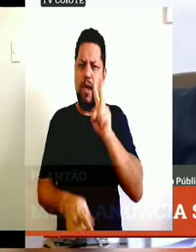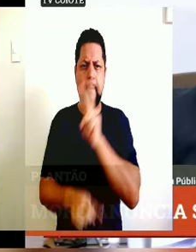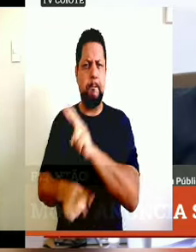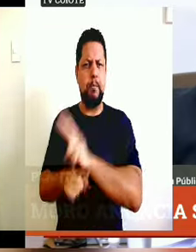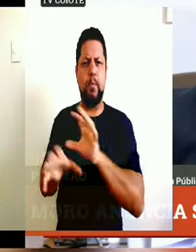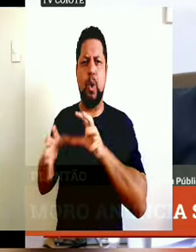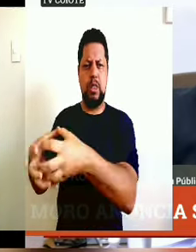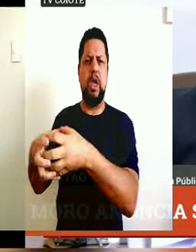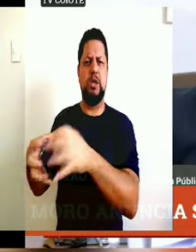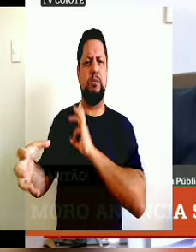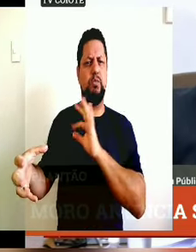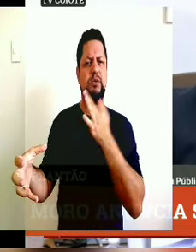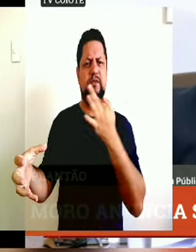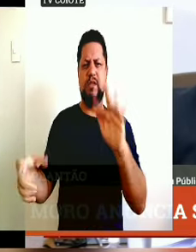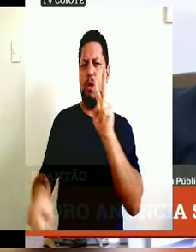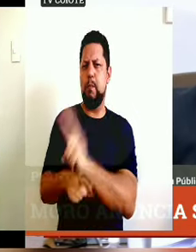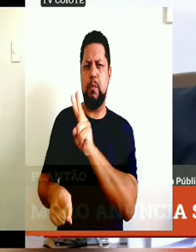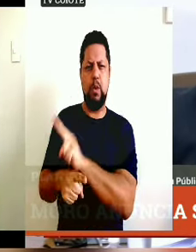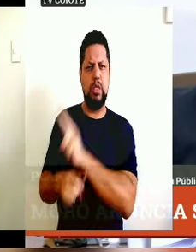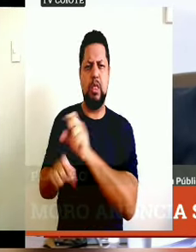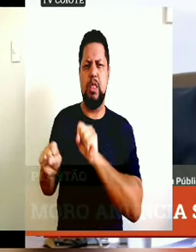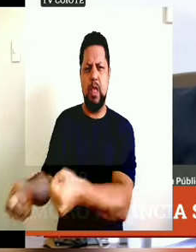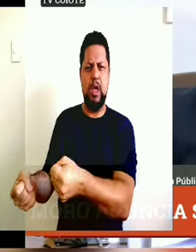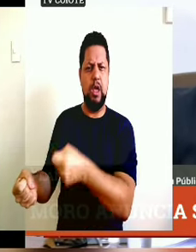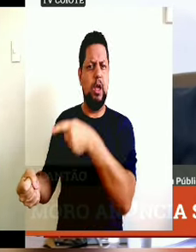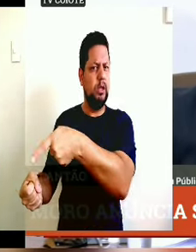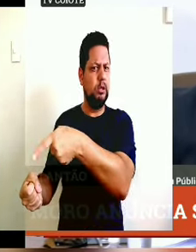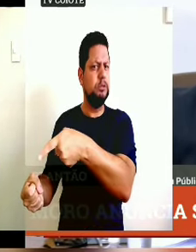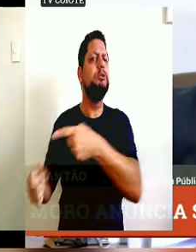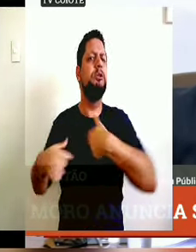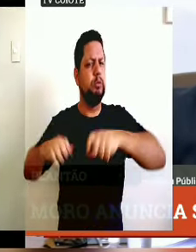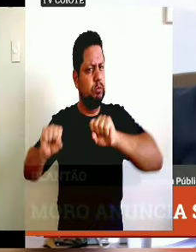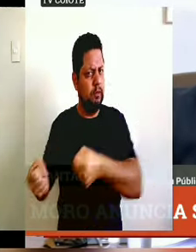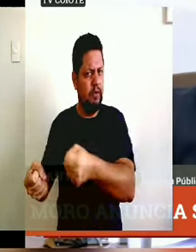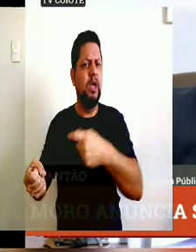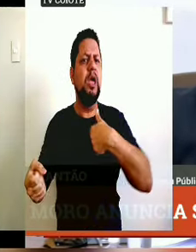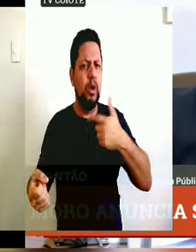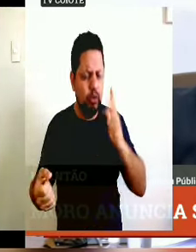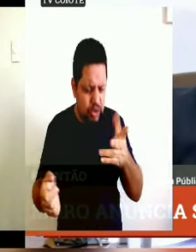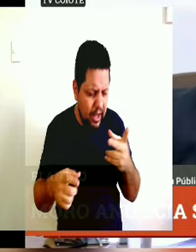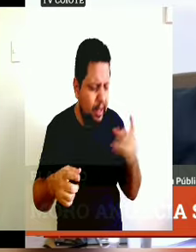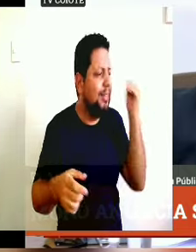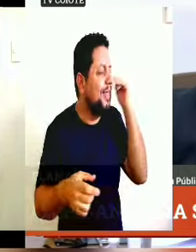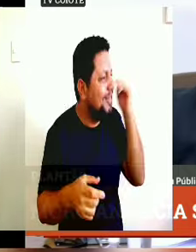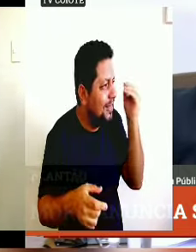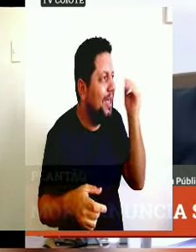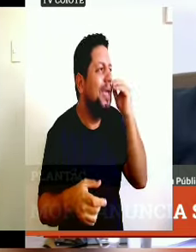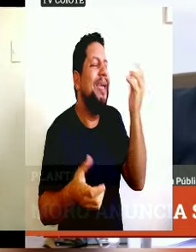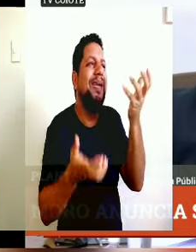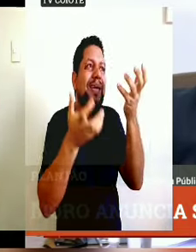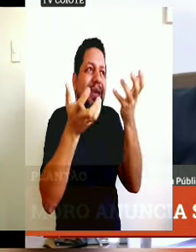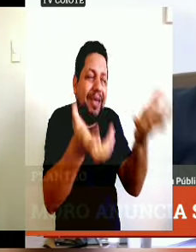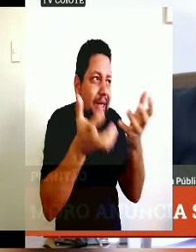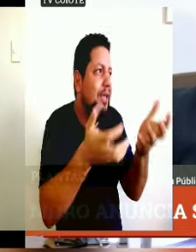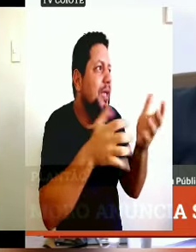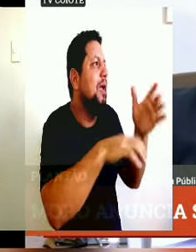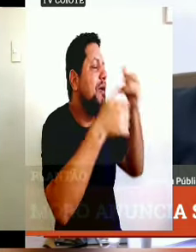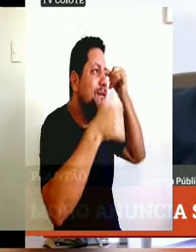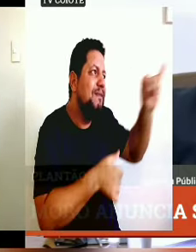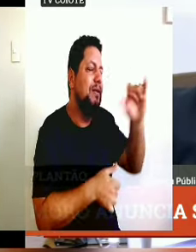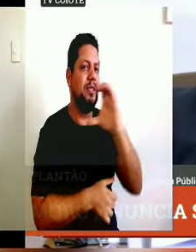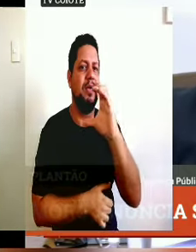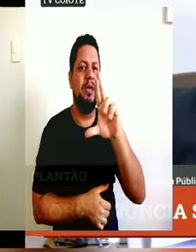E por todos esses motivos, ainda busquei uma solução alternativa, né, para tentar evitar aí uma crise